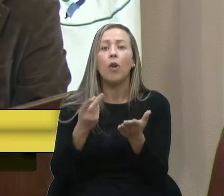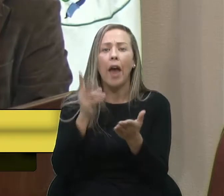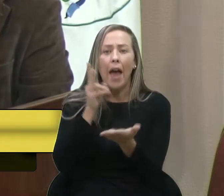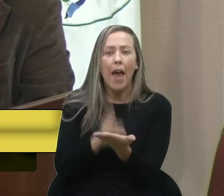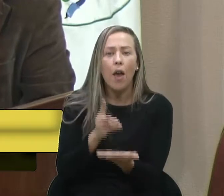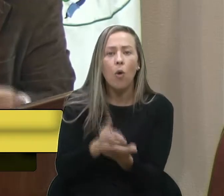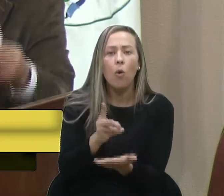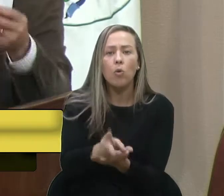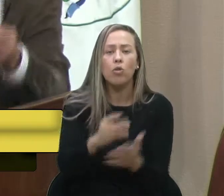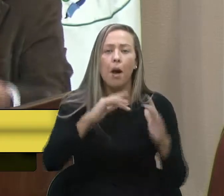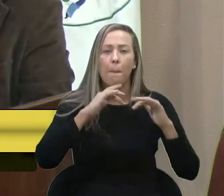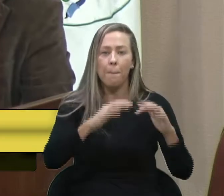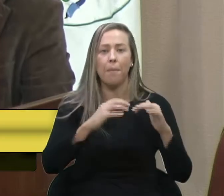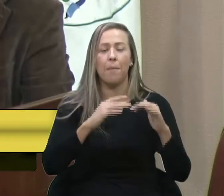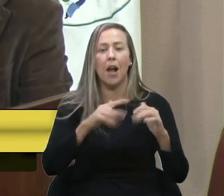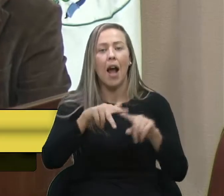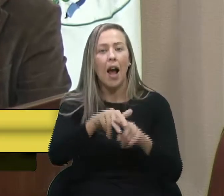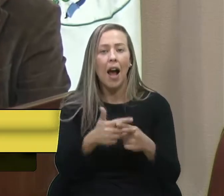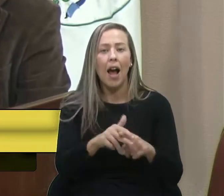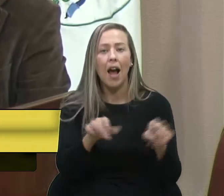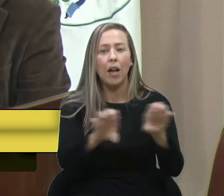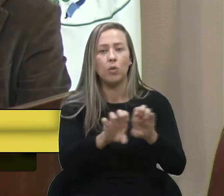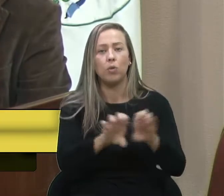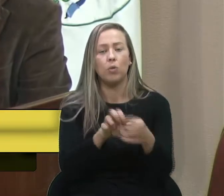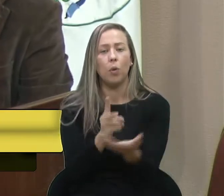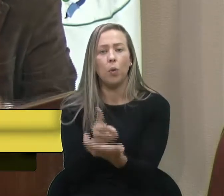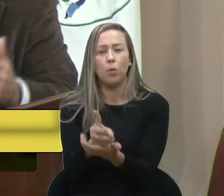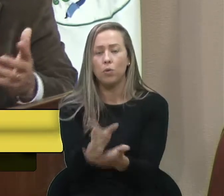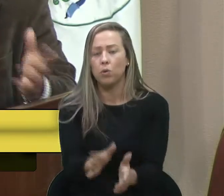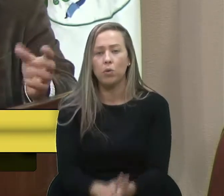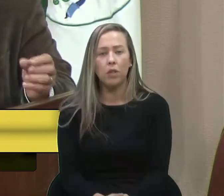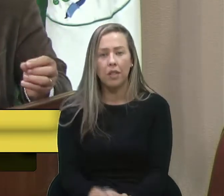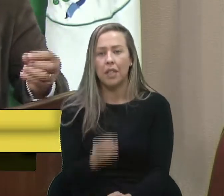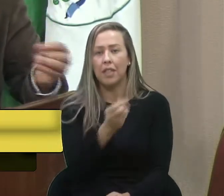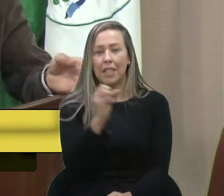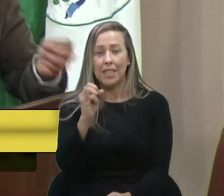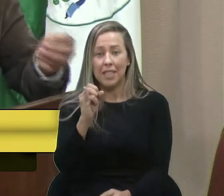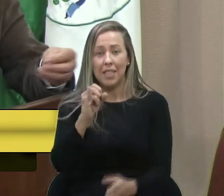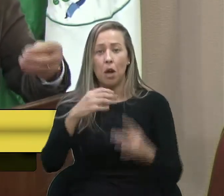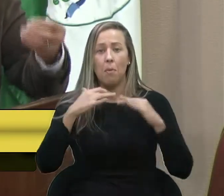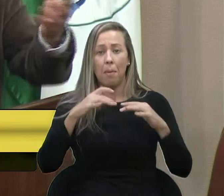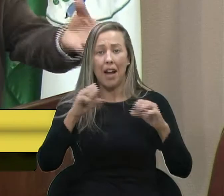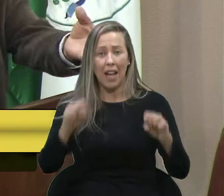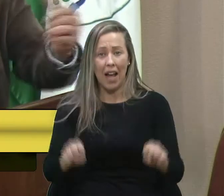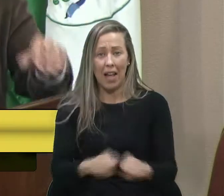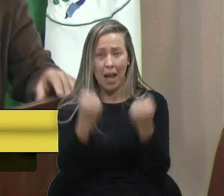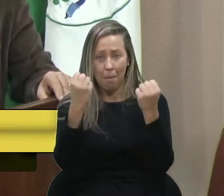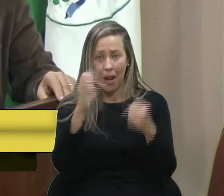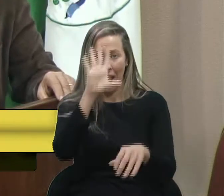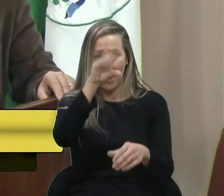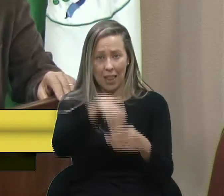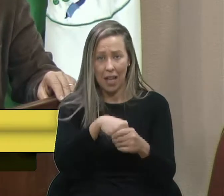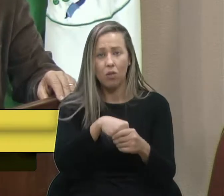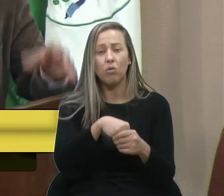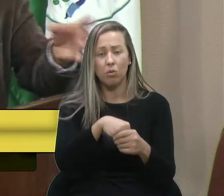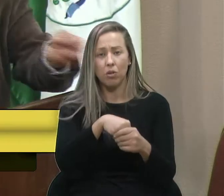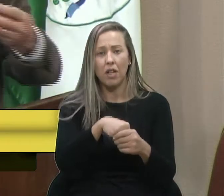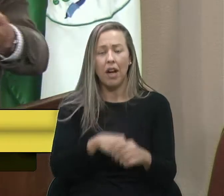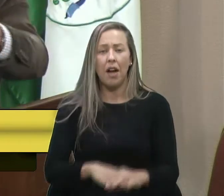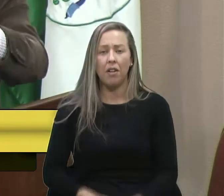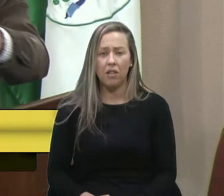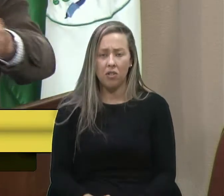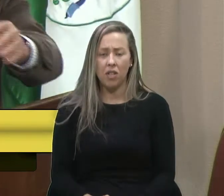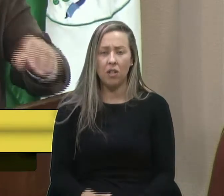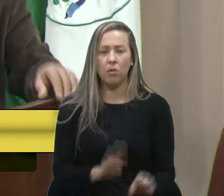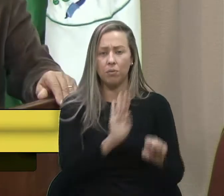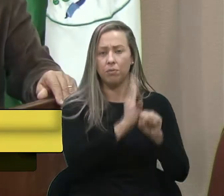a essas estruturas. Quando uma máquina está quebrada dentro do distrito, por isso que o